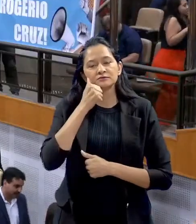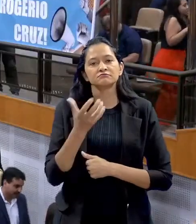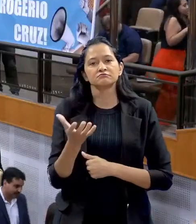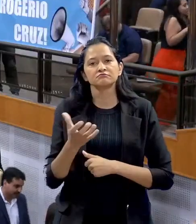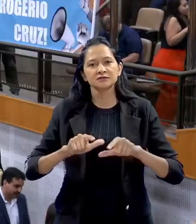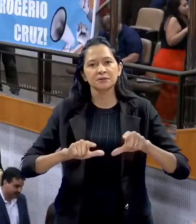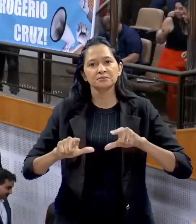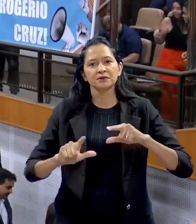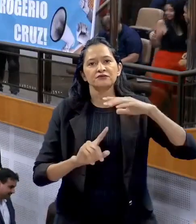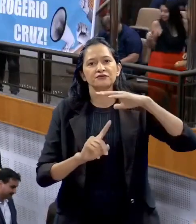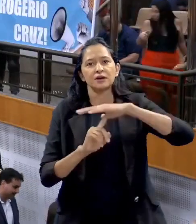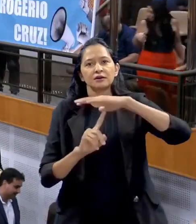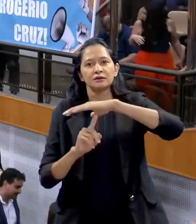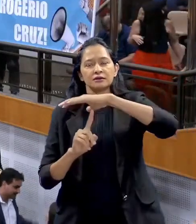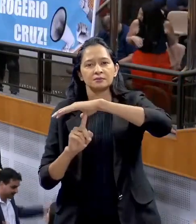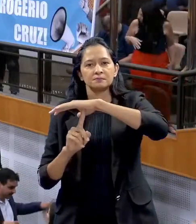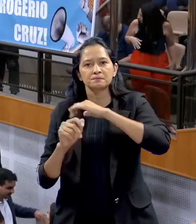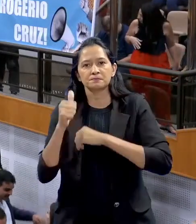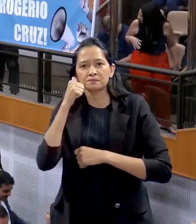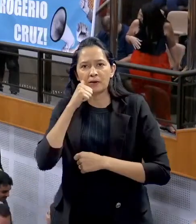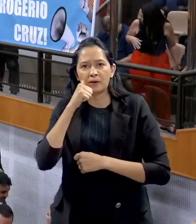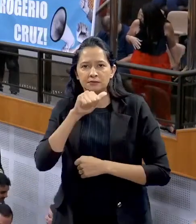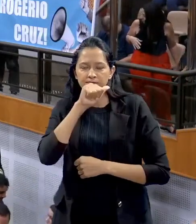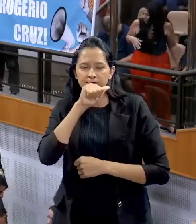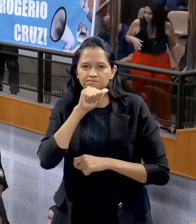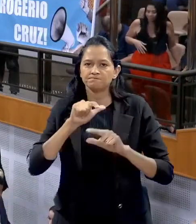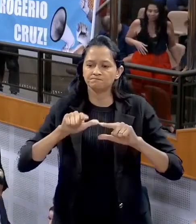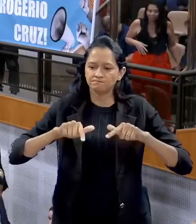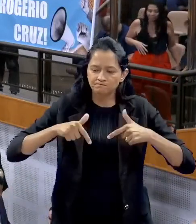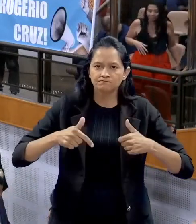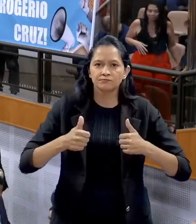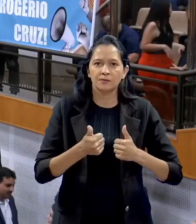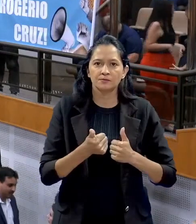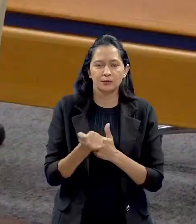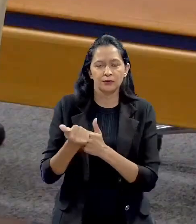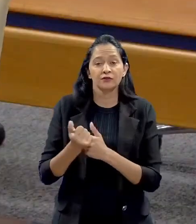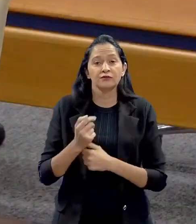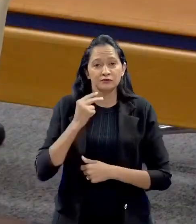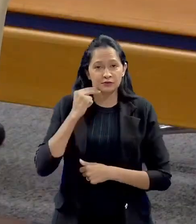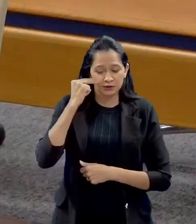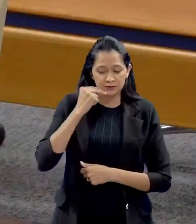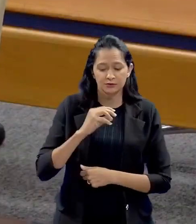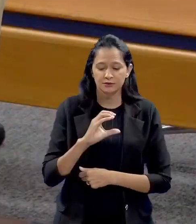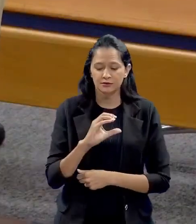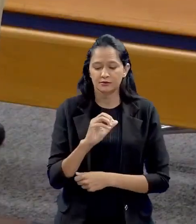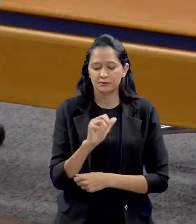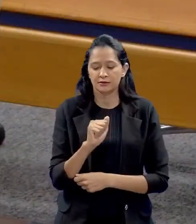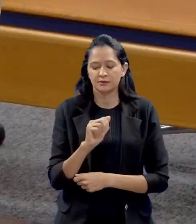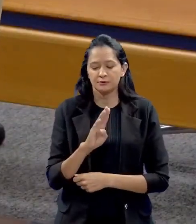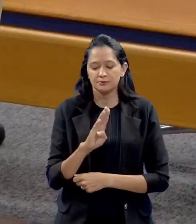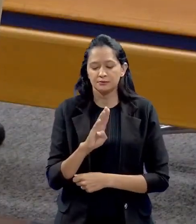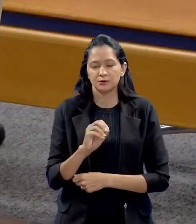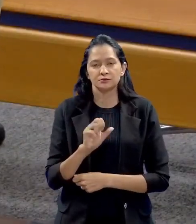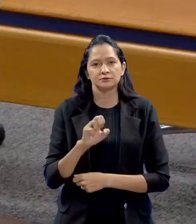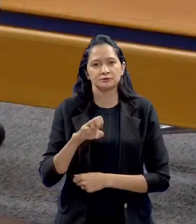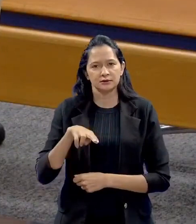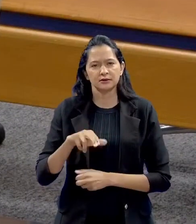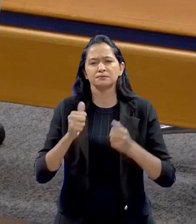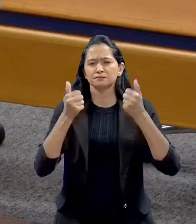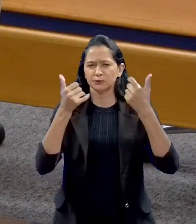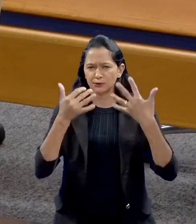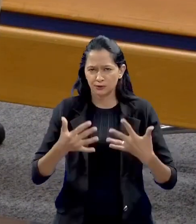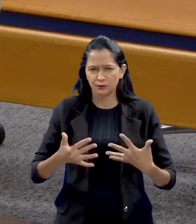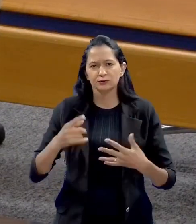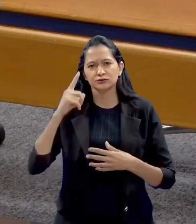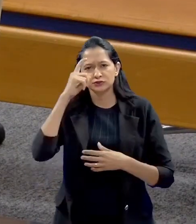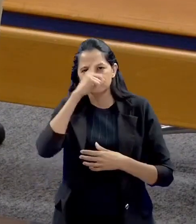batalhadoras que estão aqui. Vereador Cabucena fez menção sabe da dificuldade que é para poder produzir no nosso